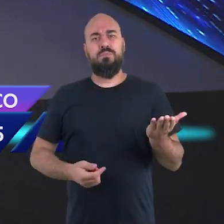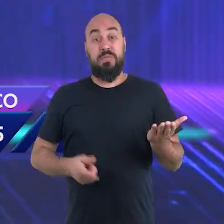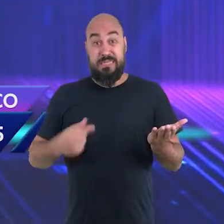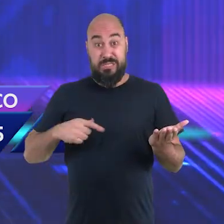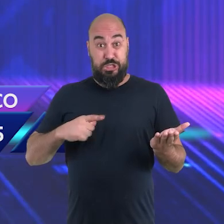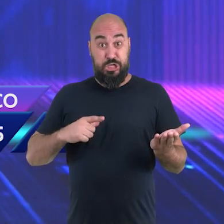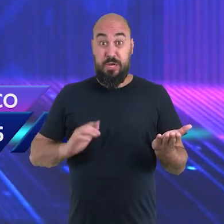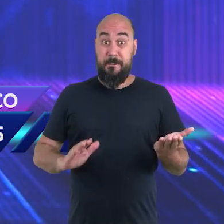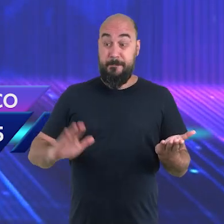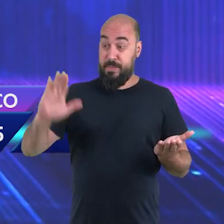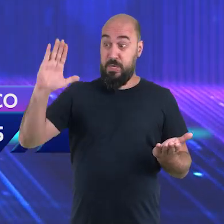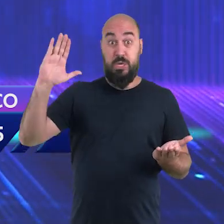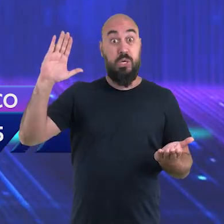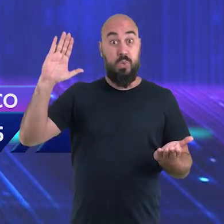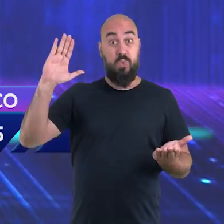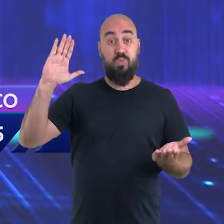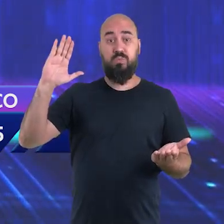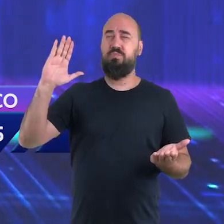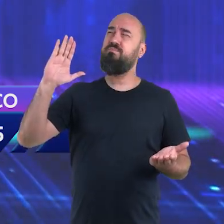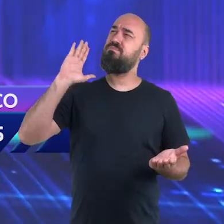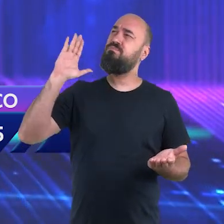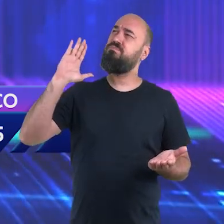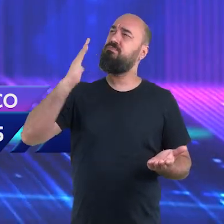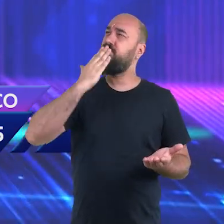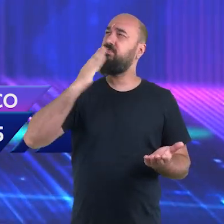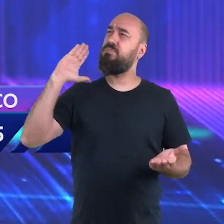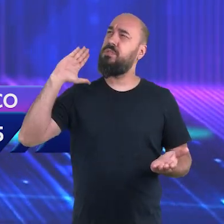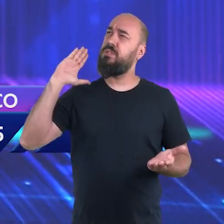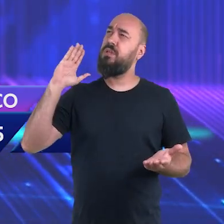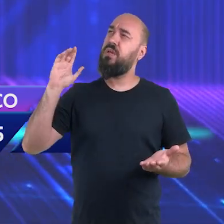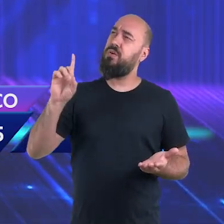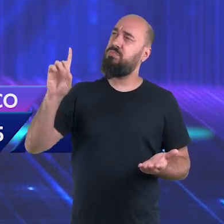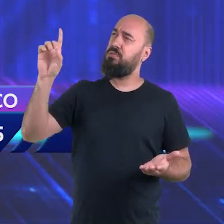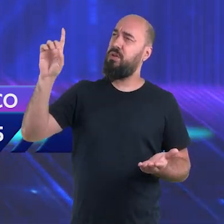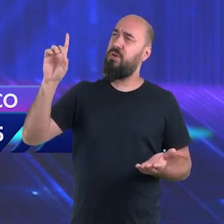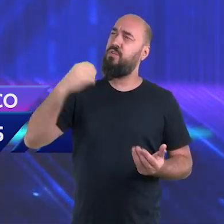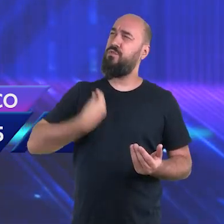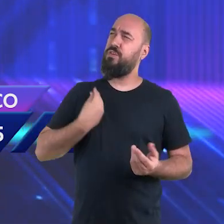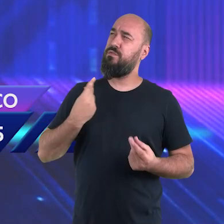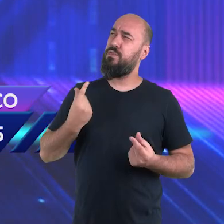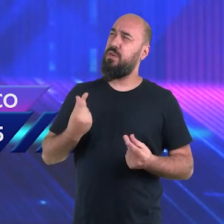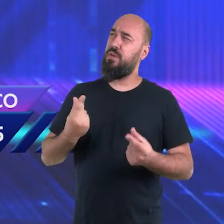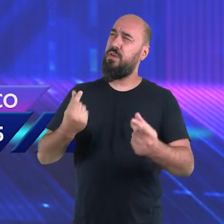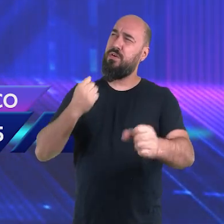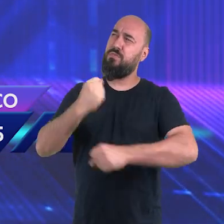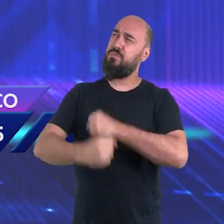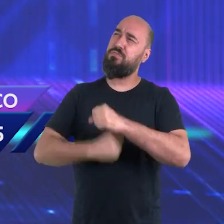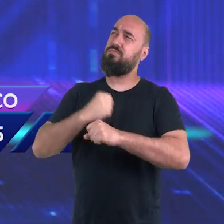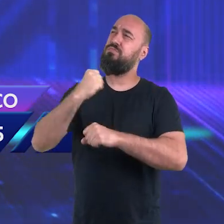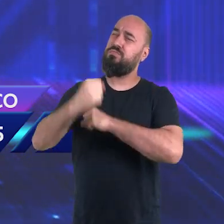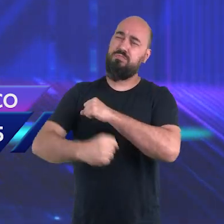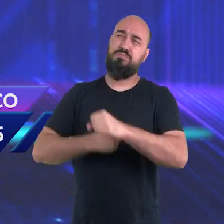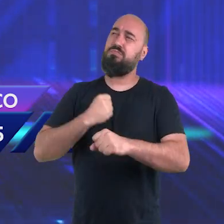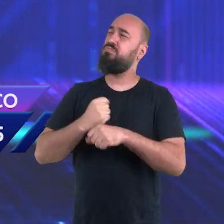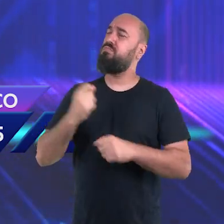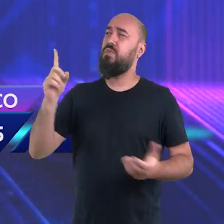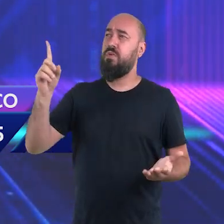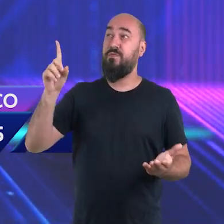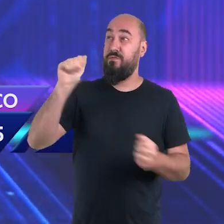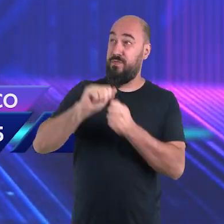levantou a mão direita para o céu e jurou por aquele que vive pelos séculos dos séculos, o mesmo que criou o céu,